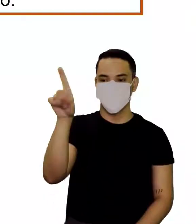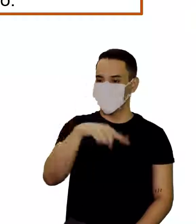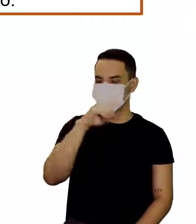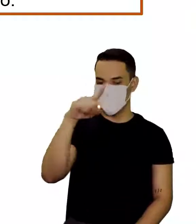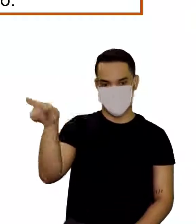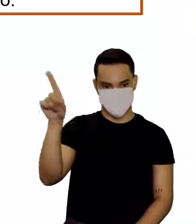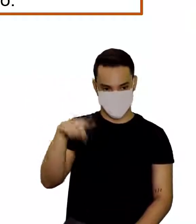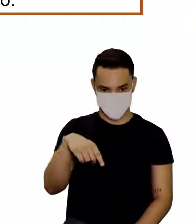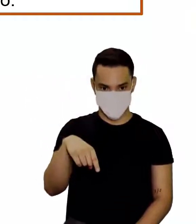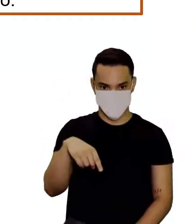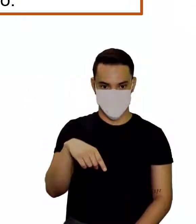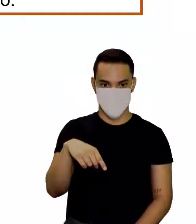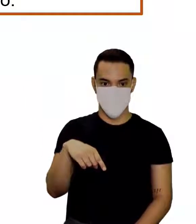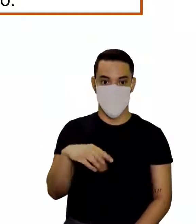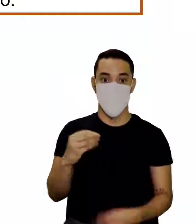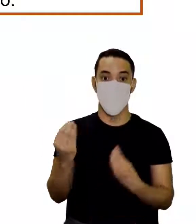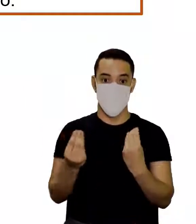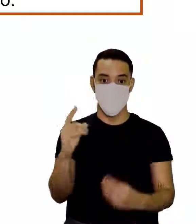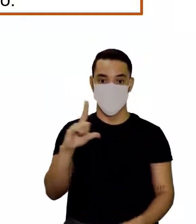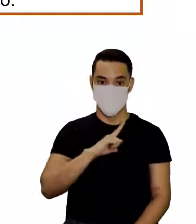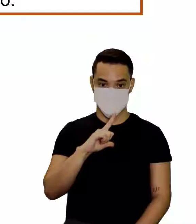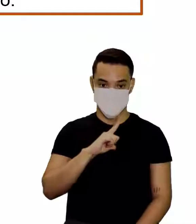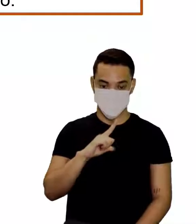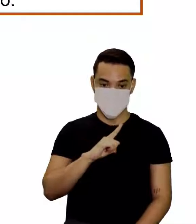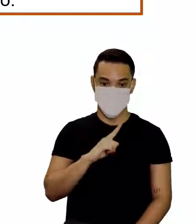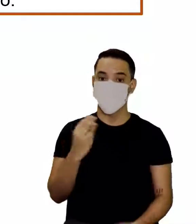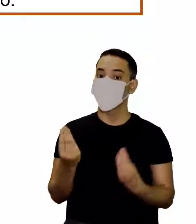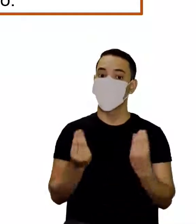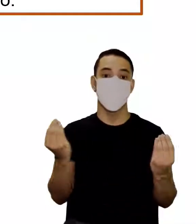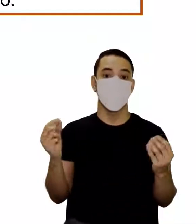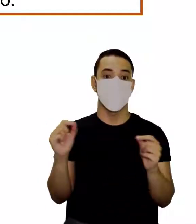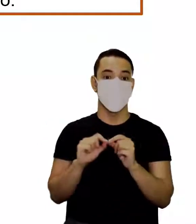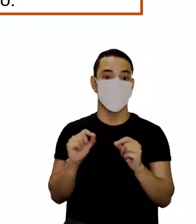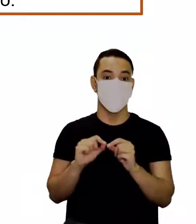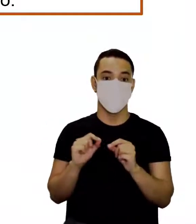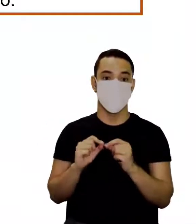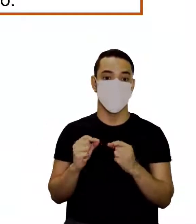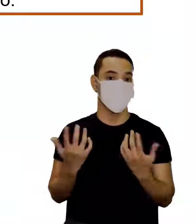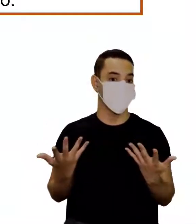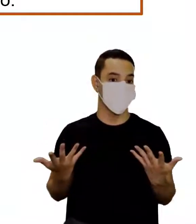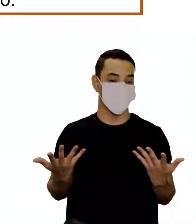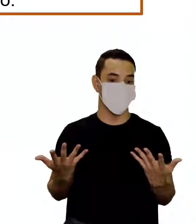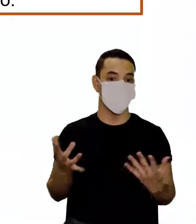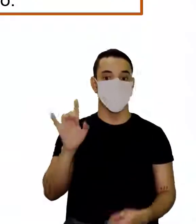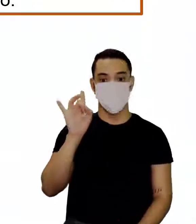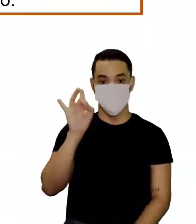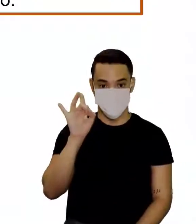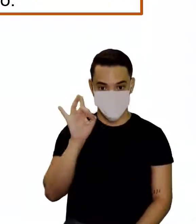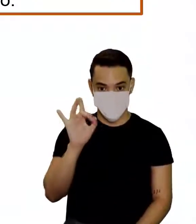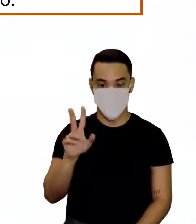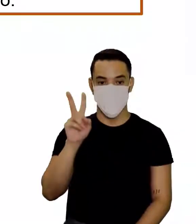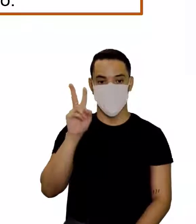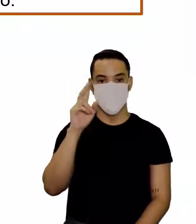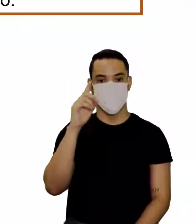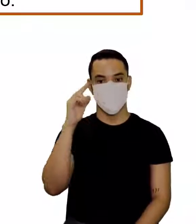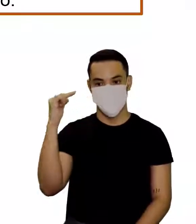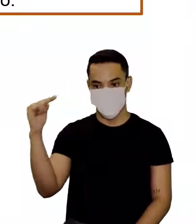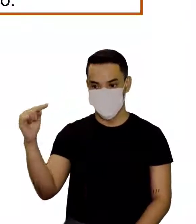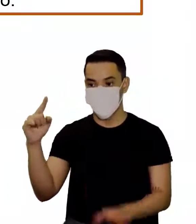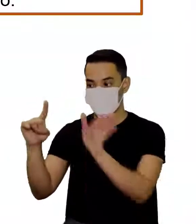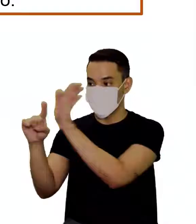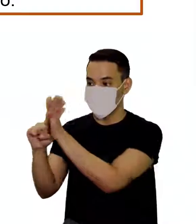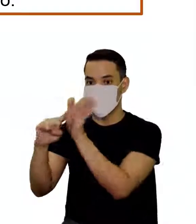tinha 4 de um lado e 2 do outro, o que, que acontece? Vai ficar somente 2 negativos, um em